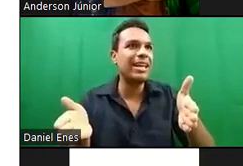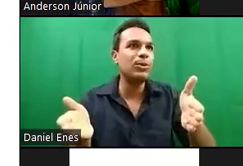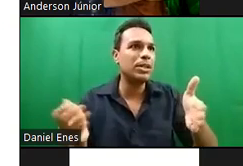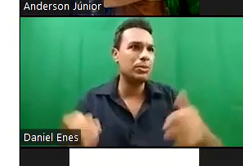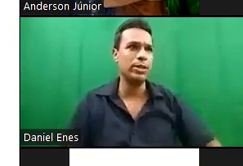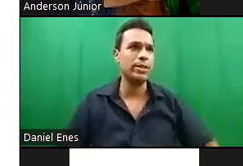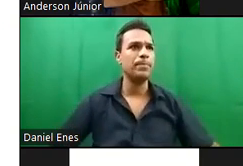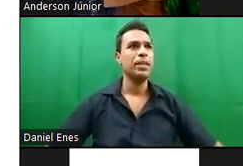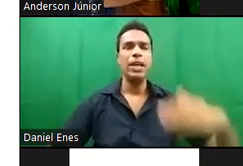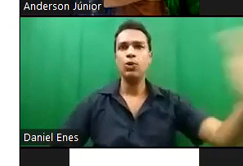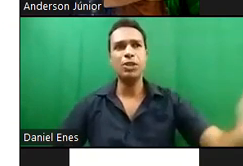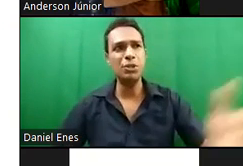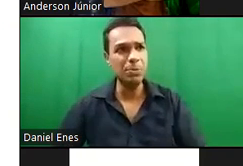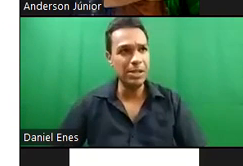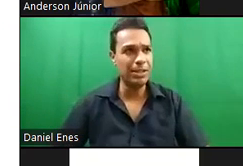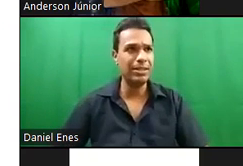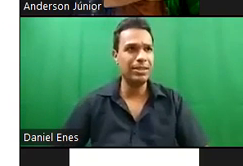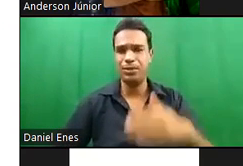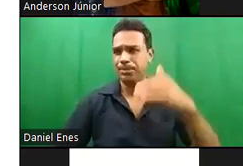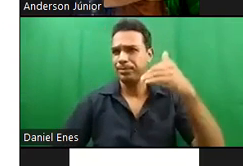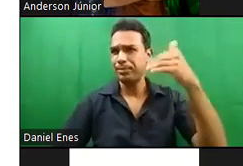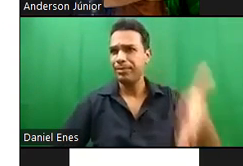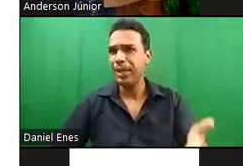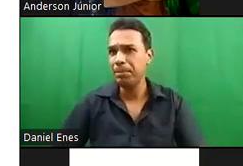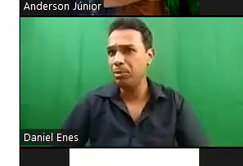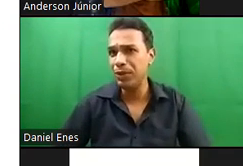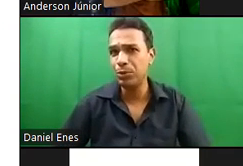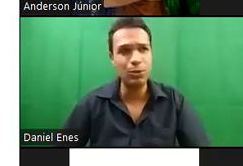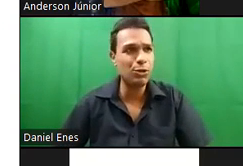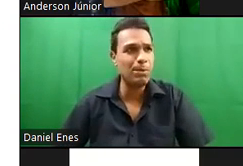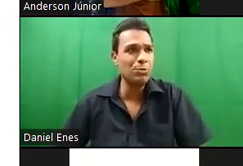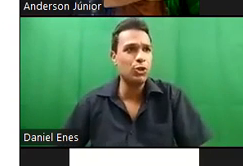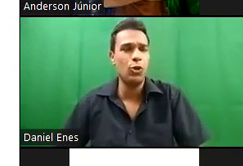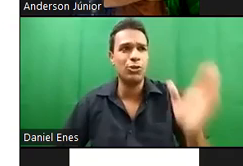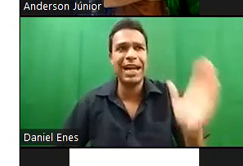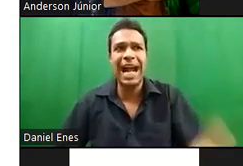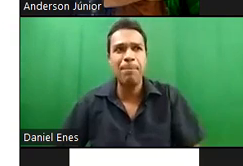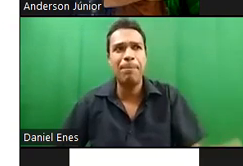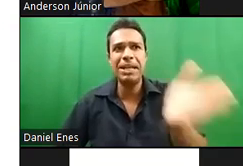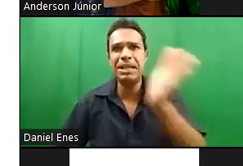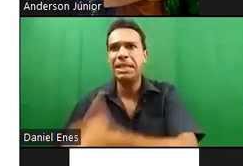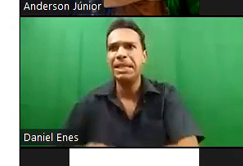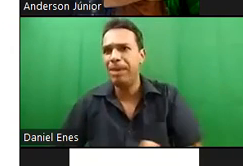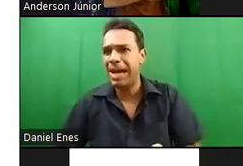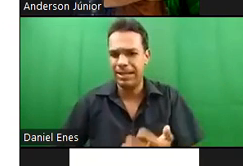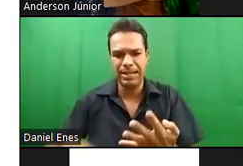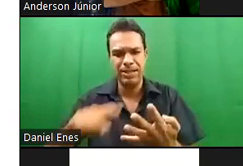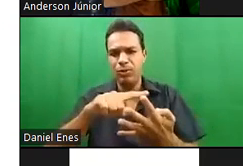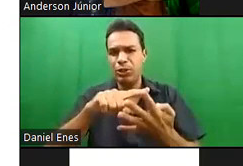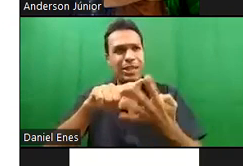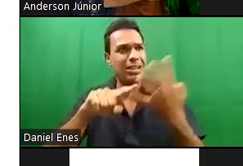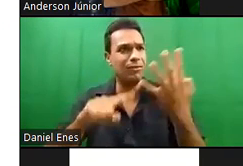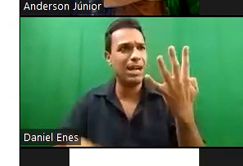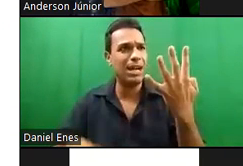aça é outra coisa. Eu uso as mesmas letras e, porventura, os mesmos sons, capa e paca.